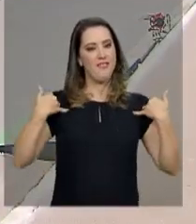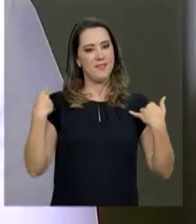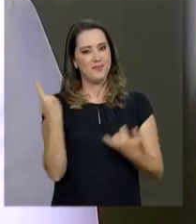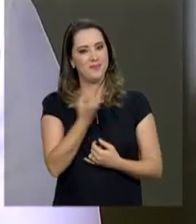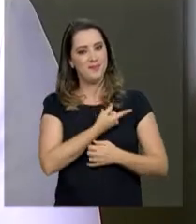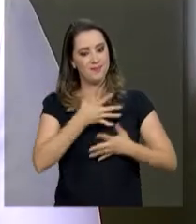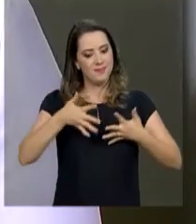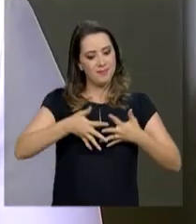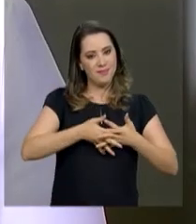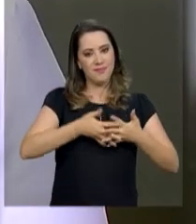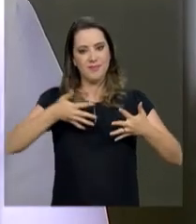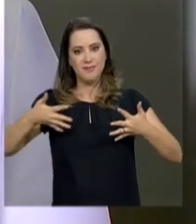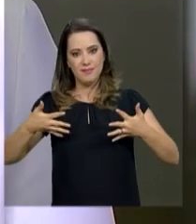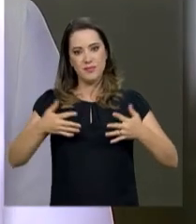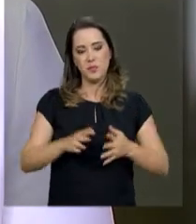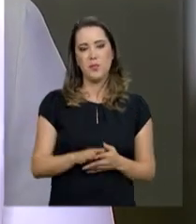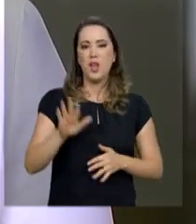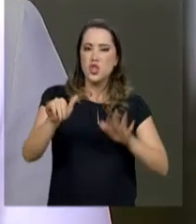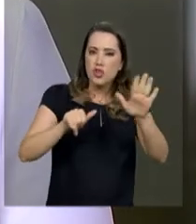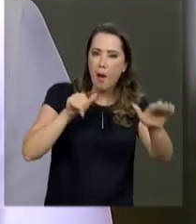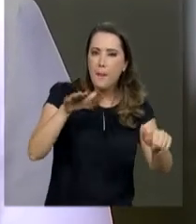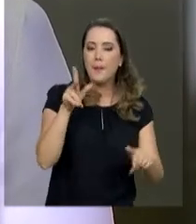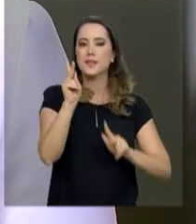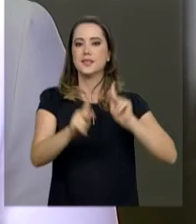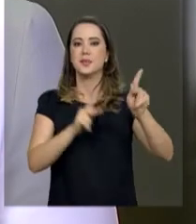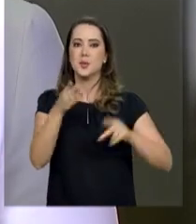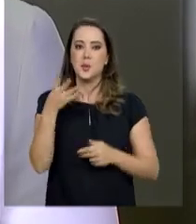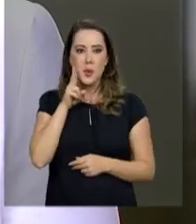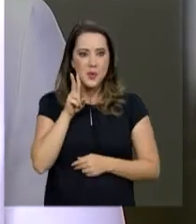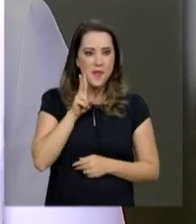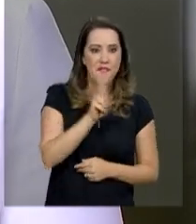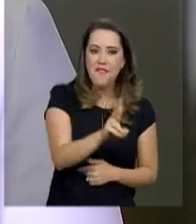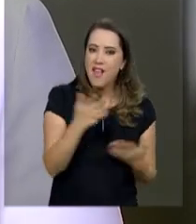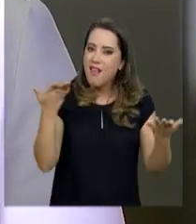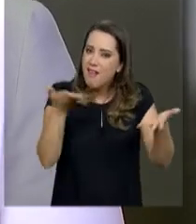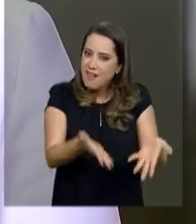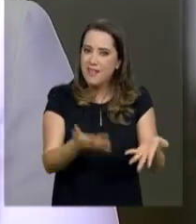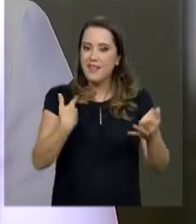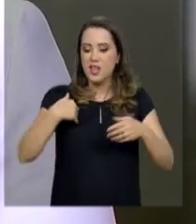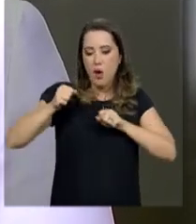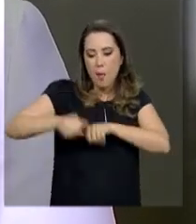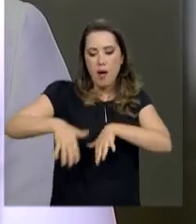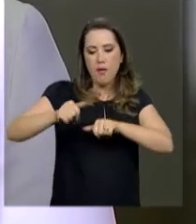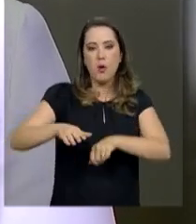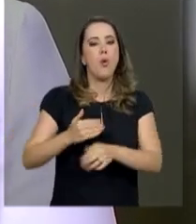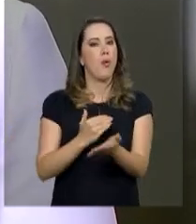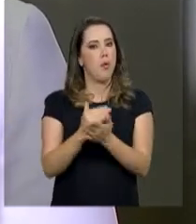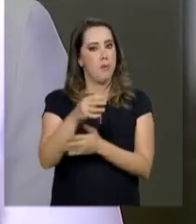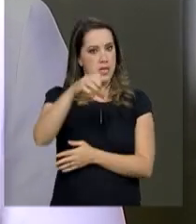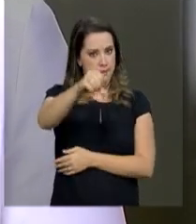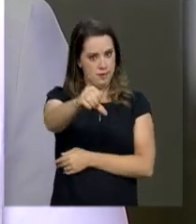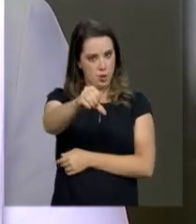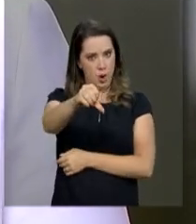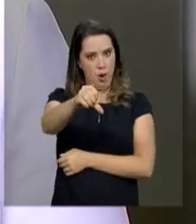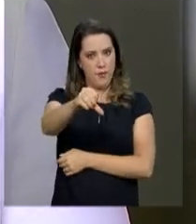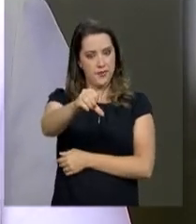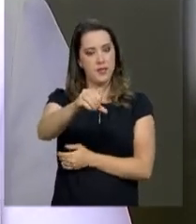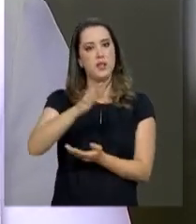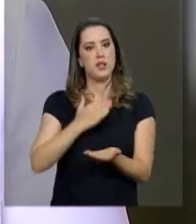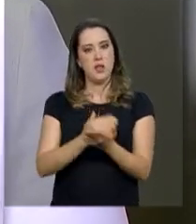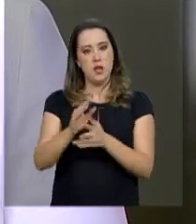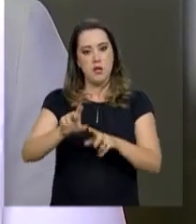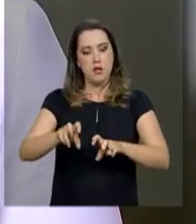queremos chamar a toda a população para vir assistir dos filhos o desfile começa pontualmente às 9 horas as arquibancadas